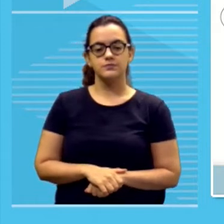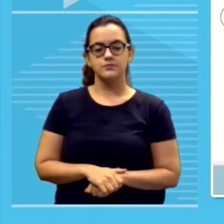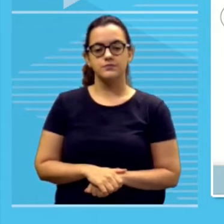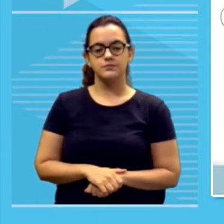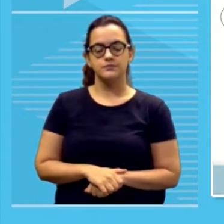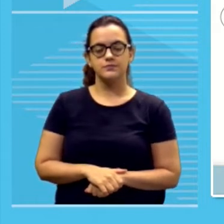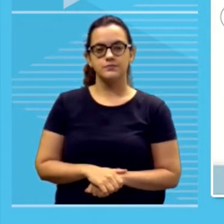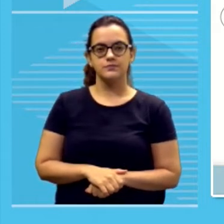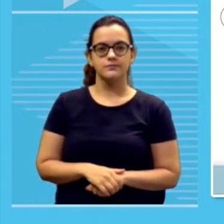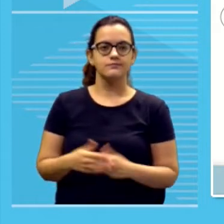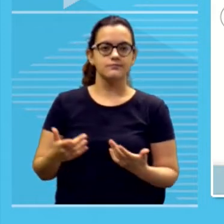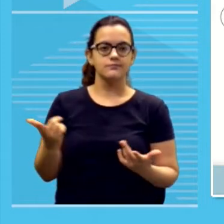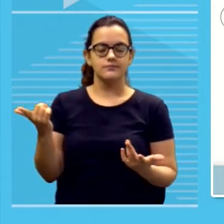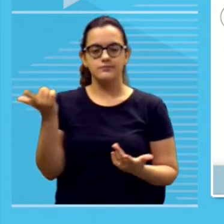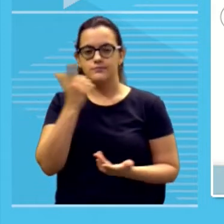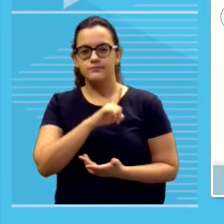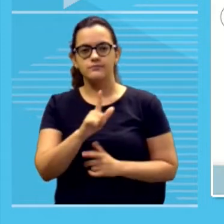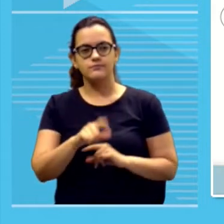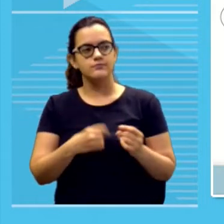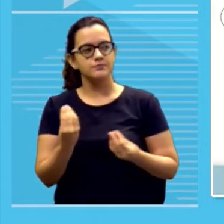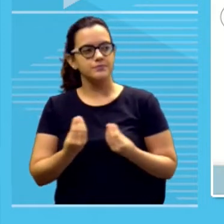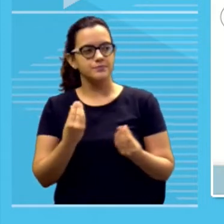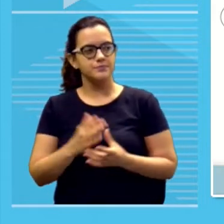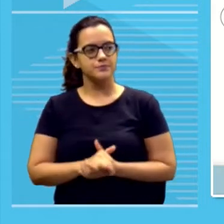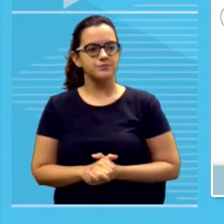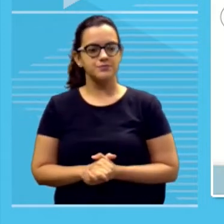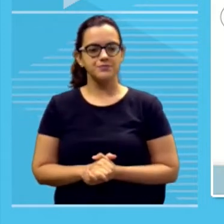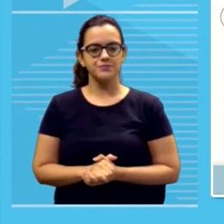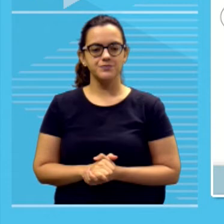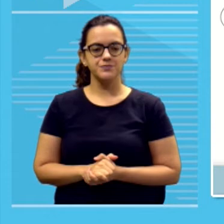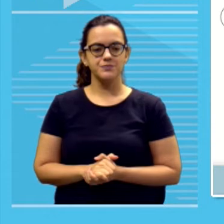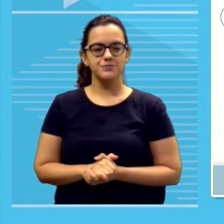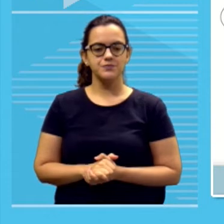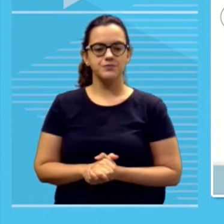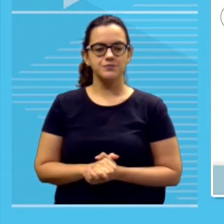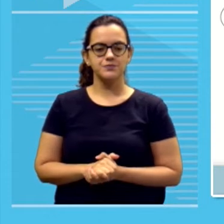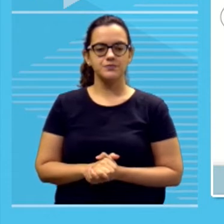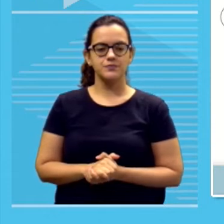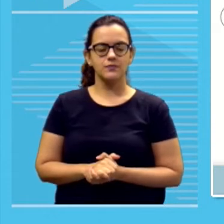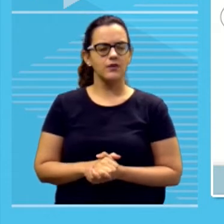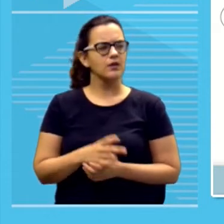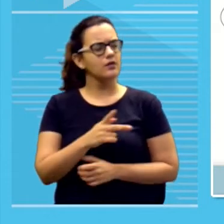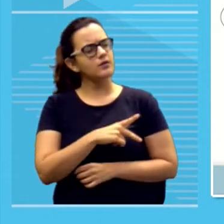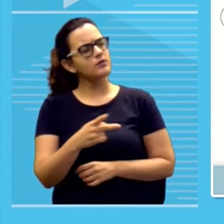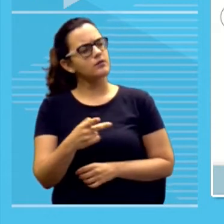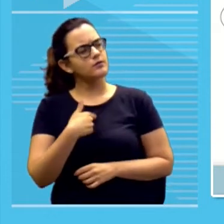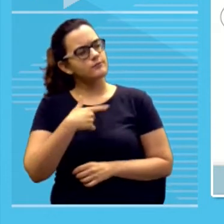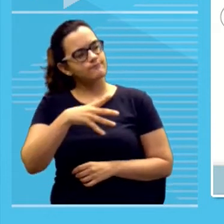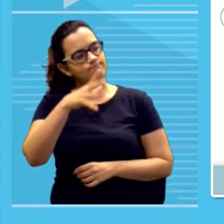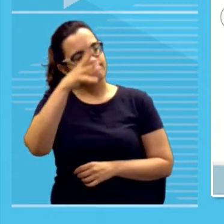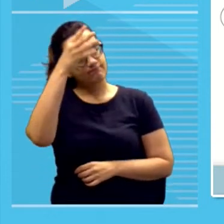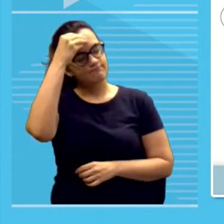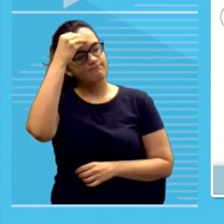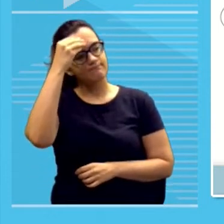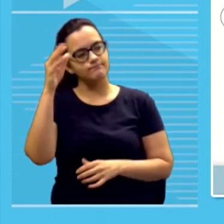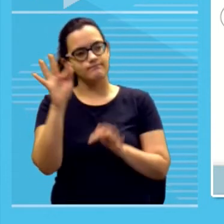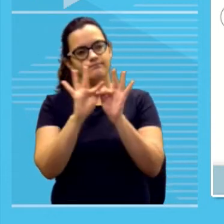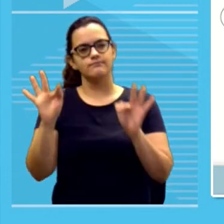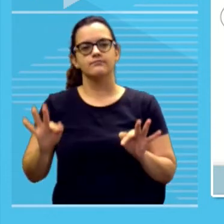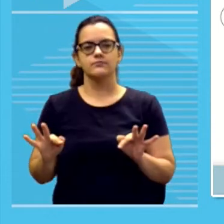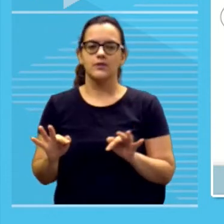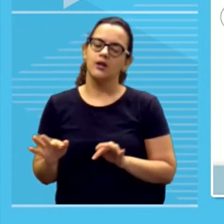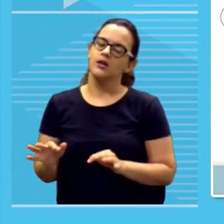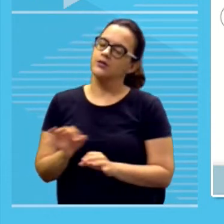que eu vou fazer vou substituir gente se você disser para mim professor de boa vou aprender a fórmula cara apostar super tranquilo porque